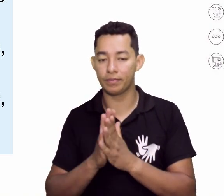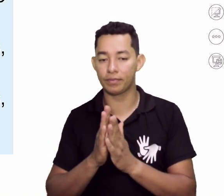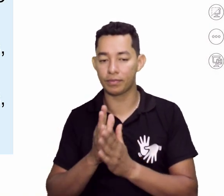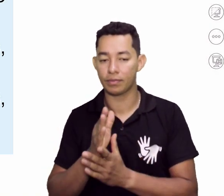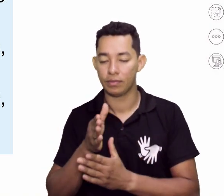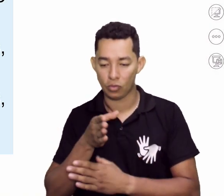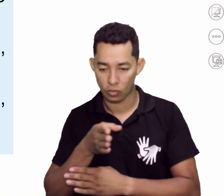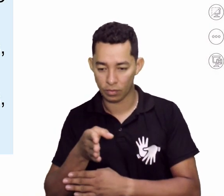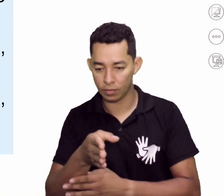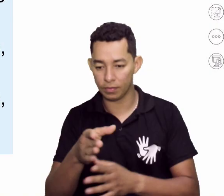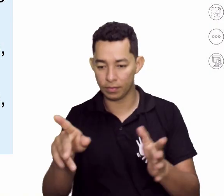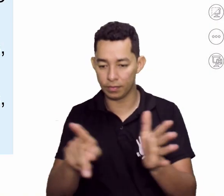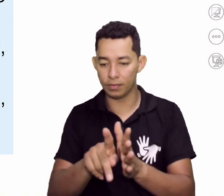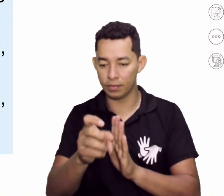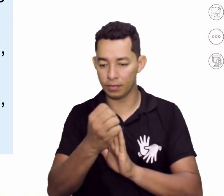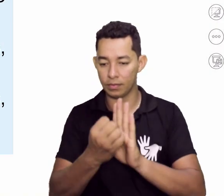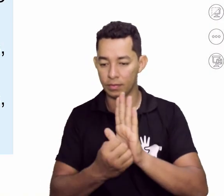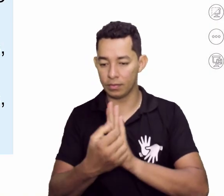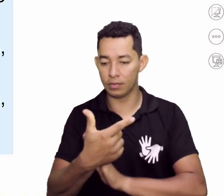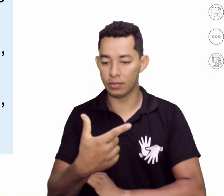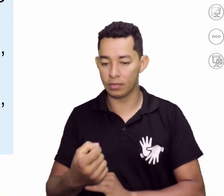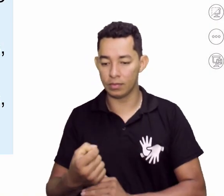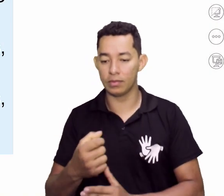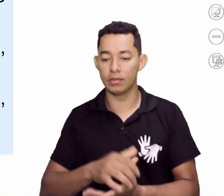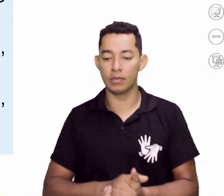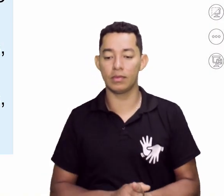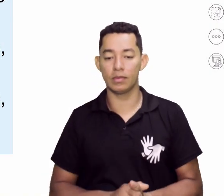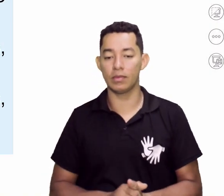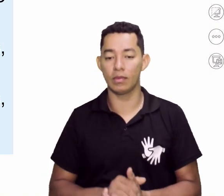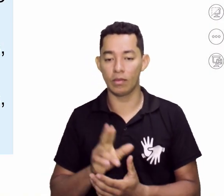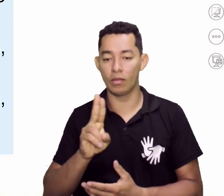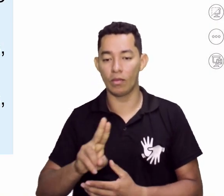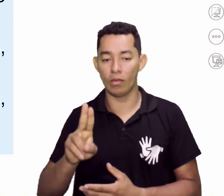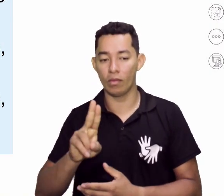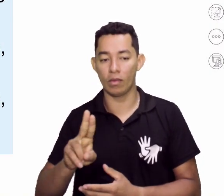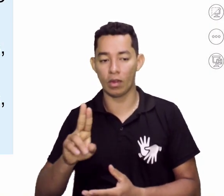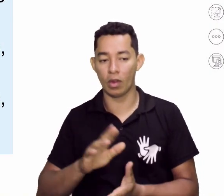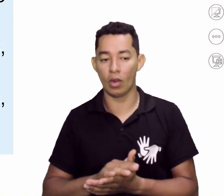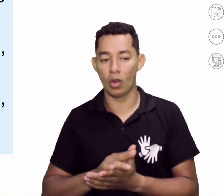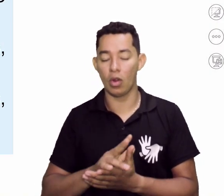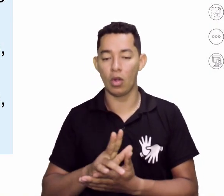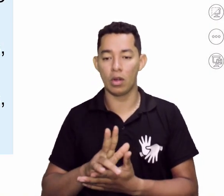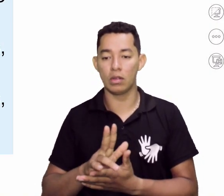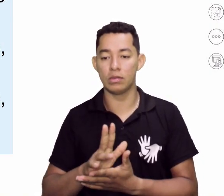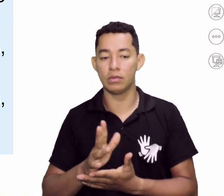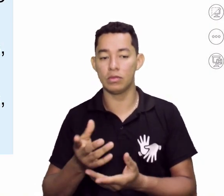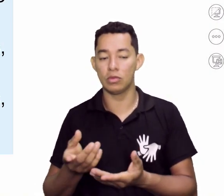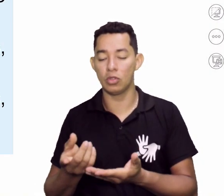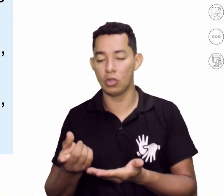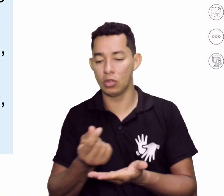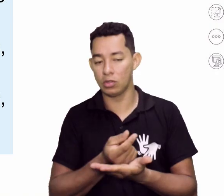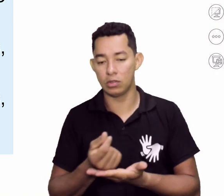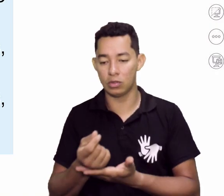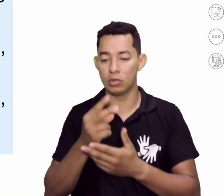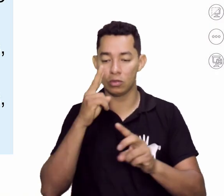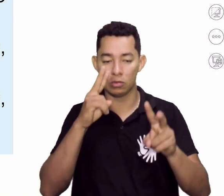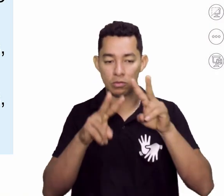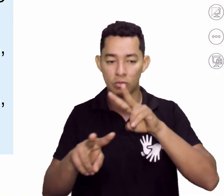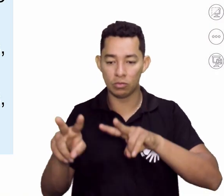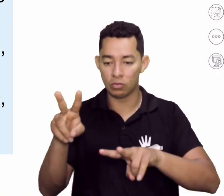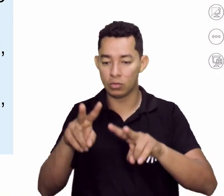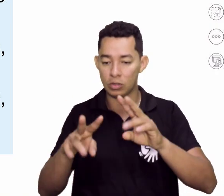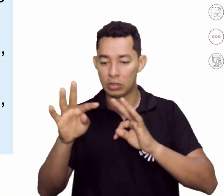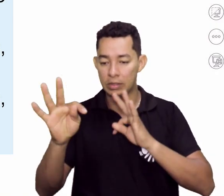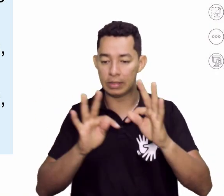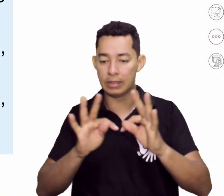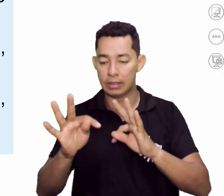XX que utiliza de recursos visuais e técnicas destinadas a dar movimento à